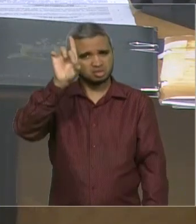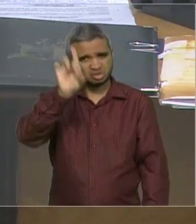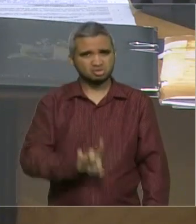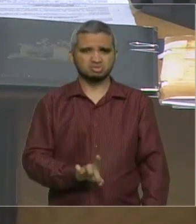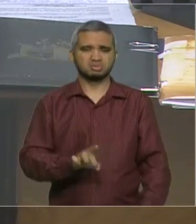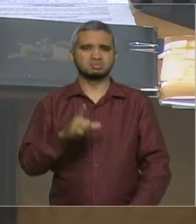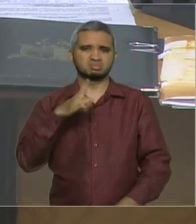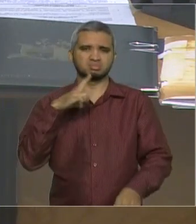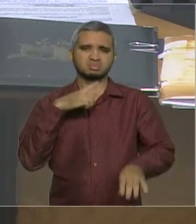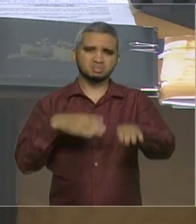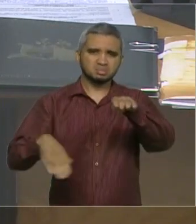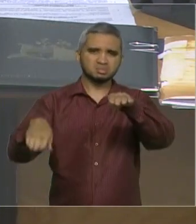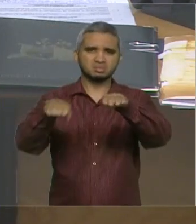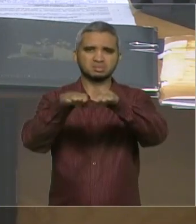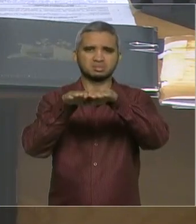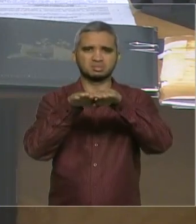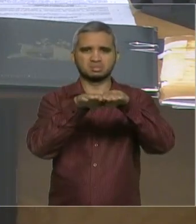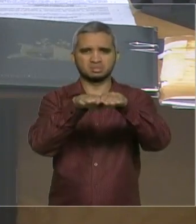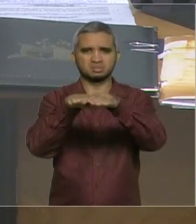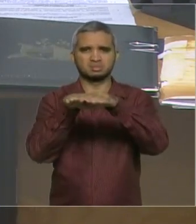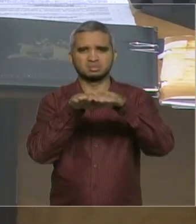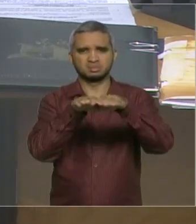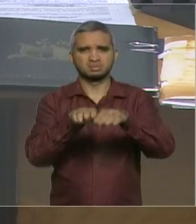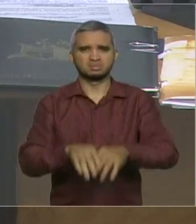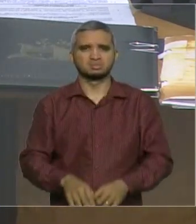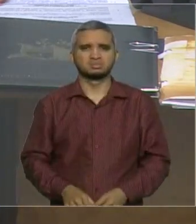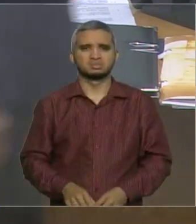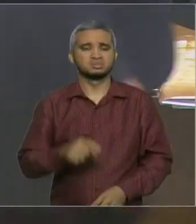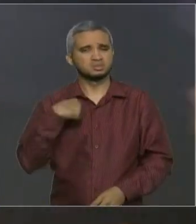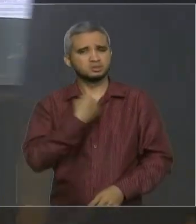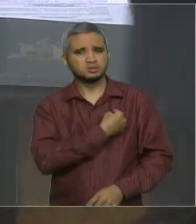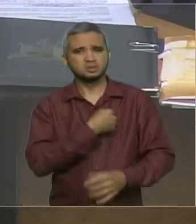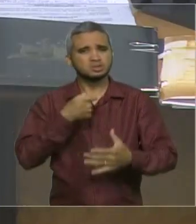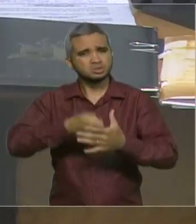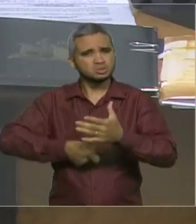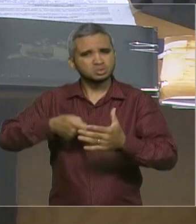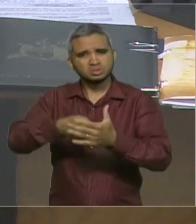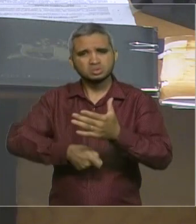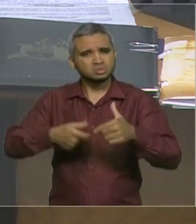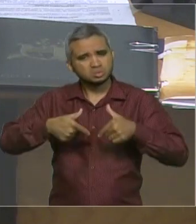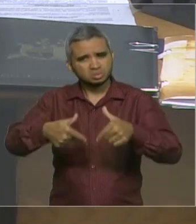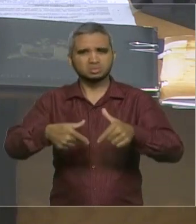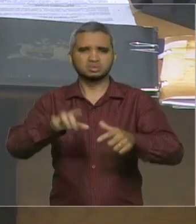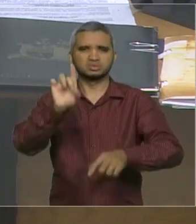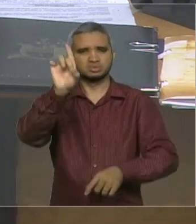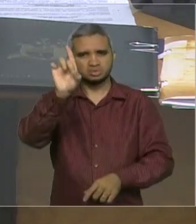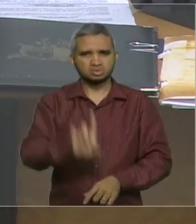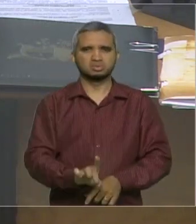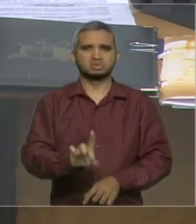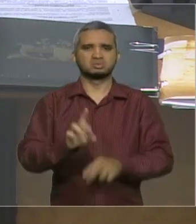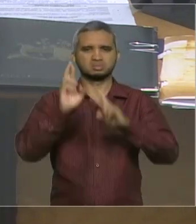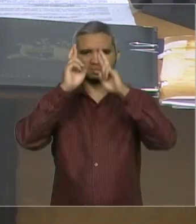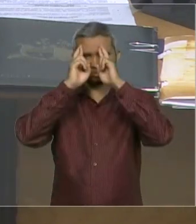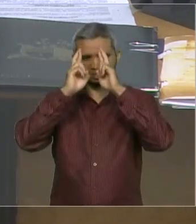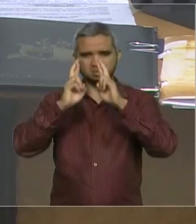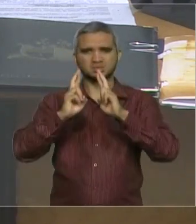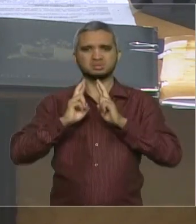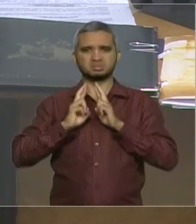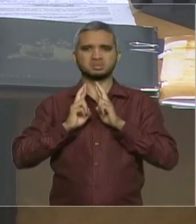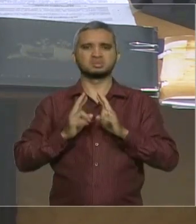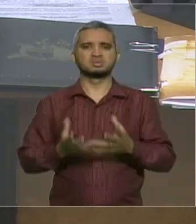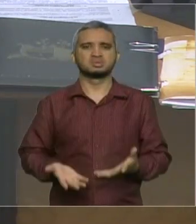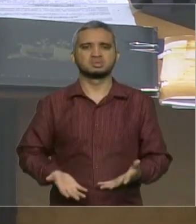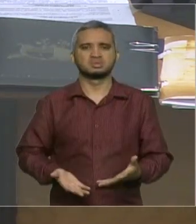igualitárias. É pelo direito de sermos respeitados, de